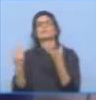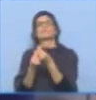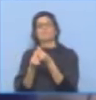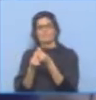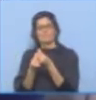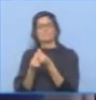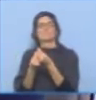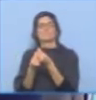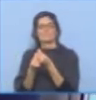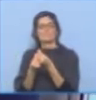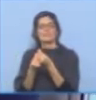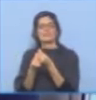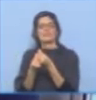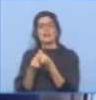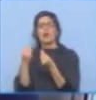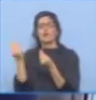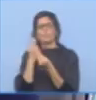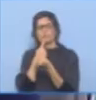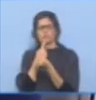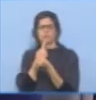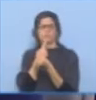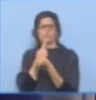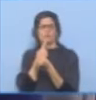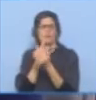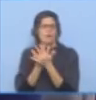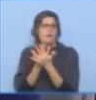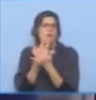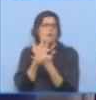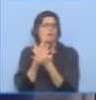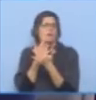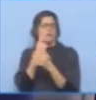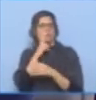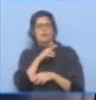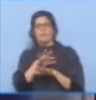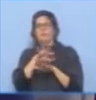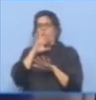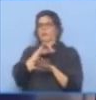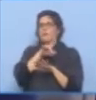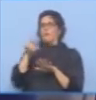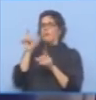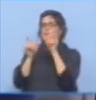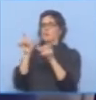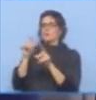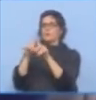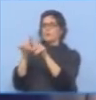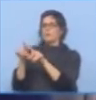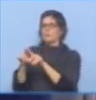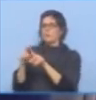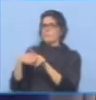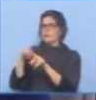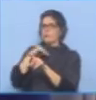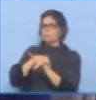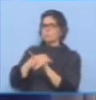pela primeira vez, claro, é espantoso que haja para já tanta gente e tão diversa, ao mesmo tempo unidos no